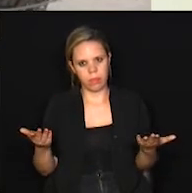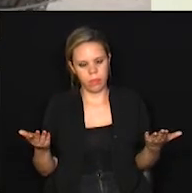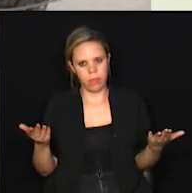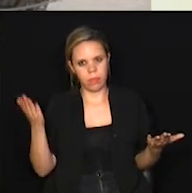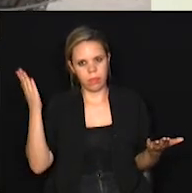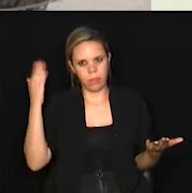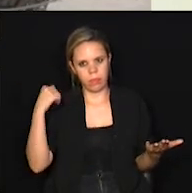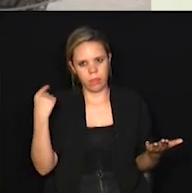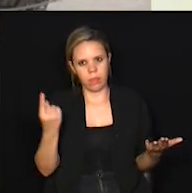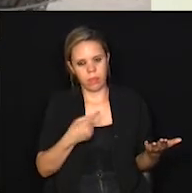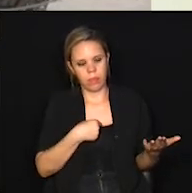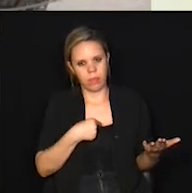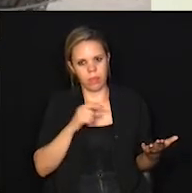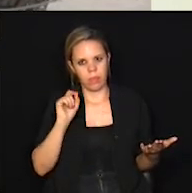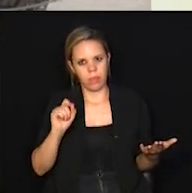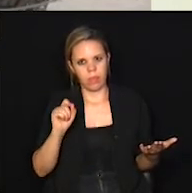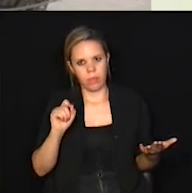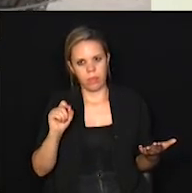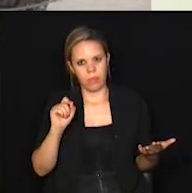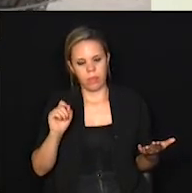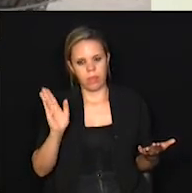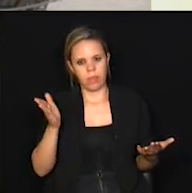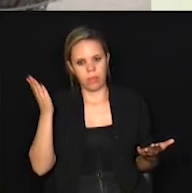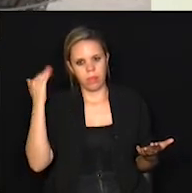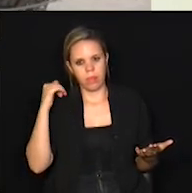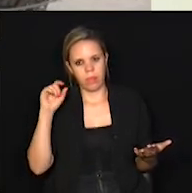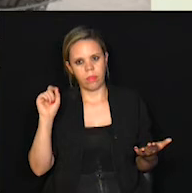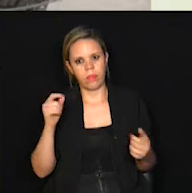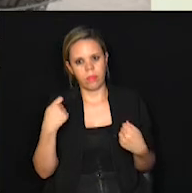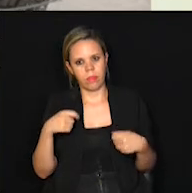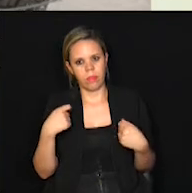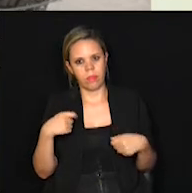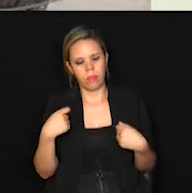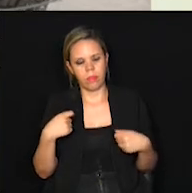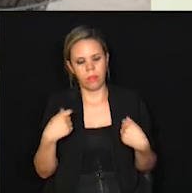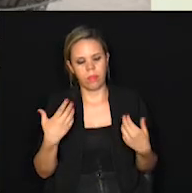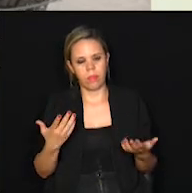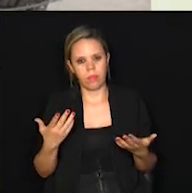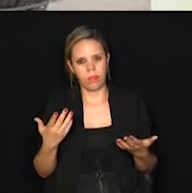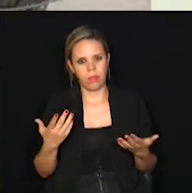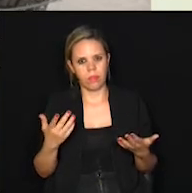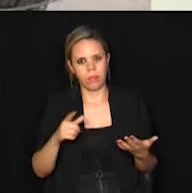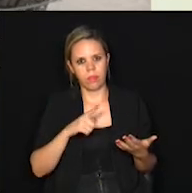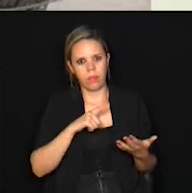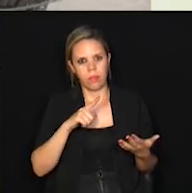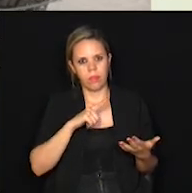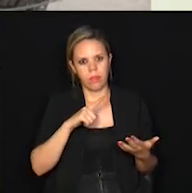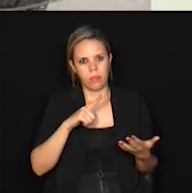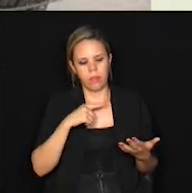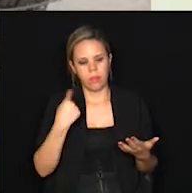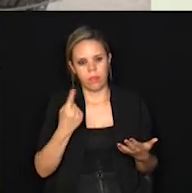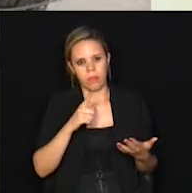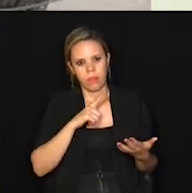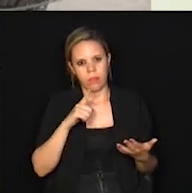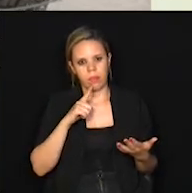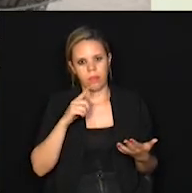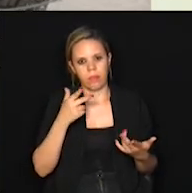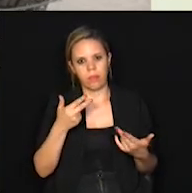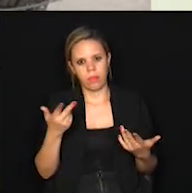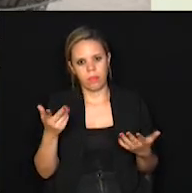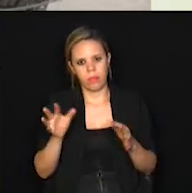crianças, né? Mas para que ela possa atender dentro de uma escola. uma escola regularizada. E aí,